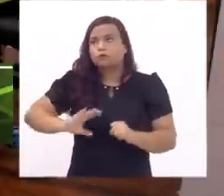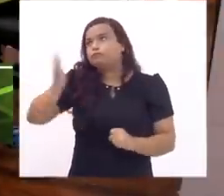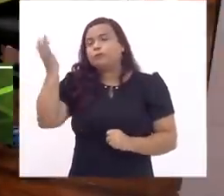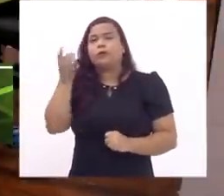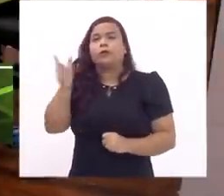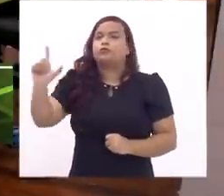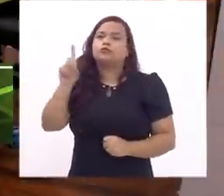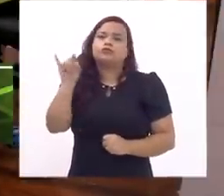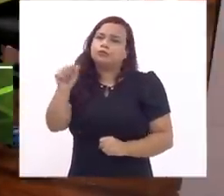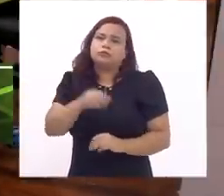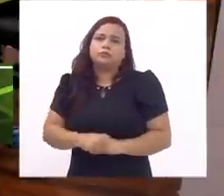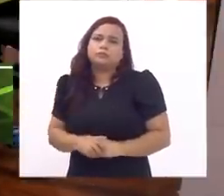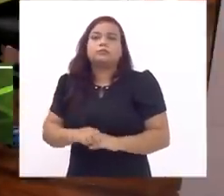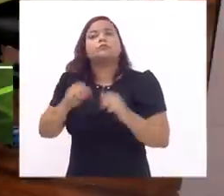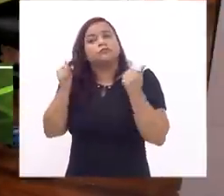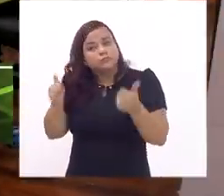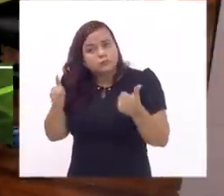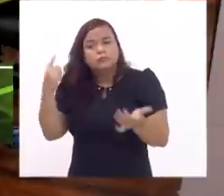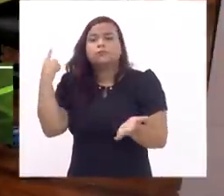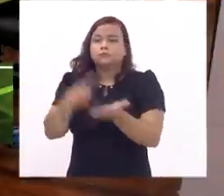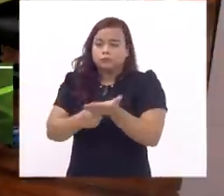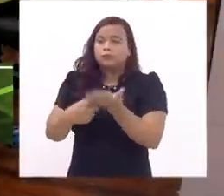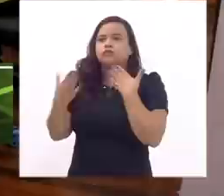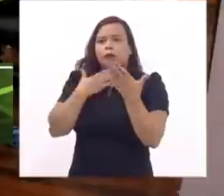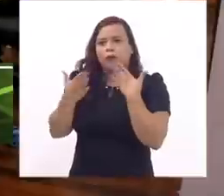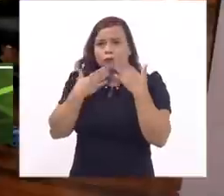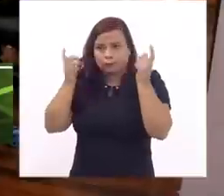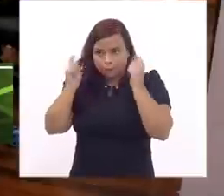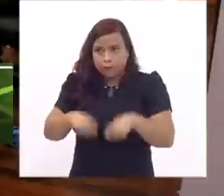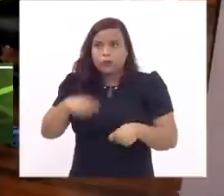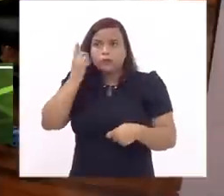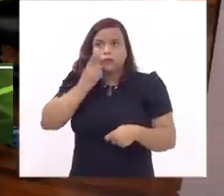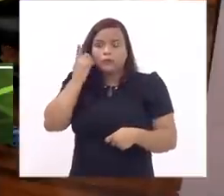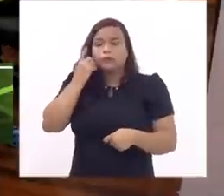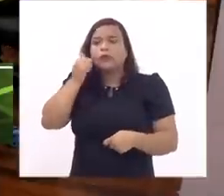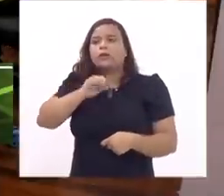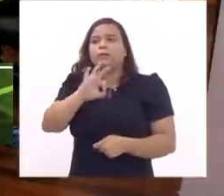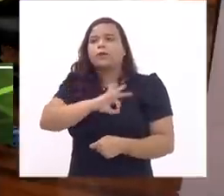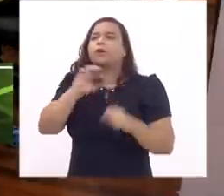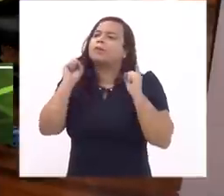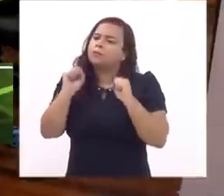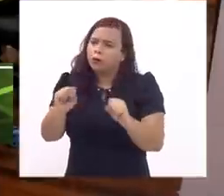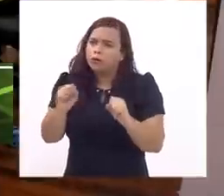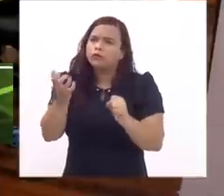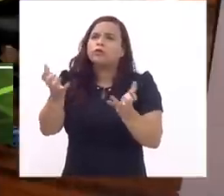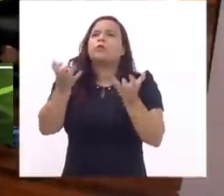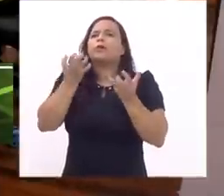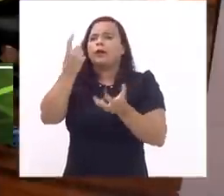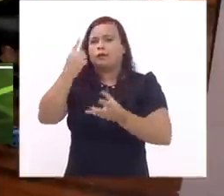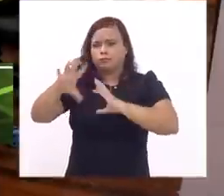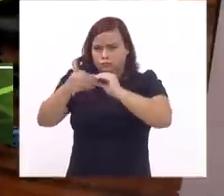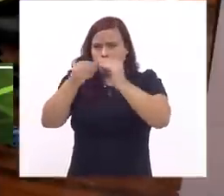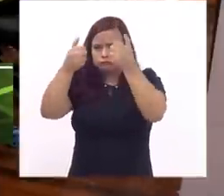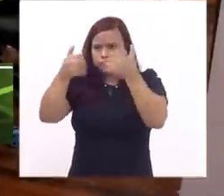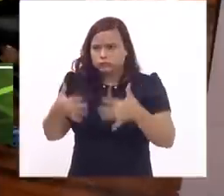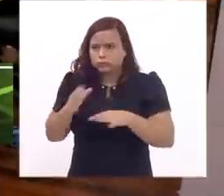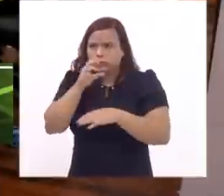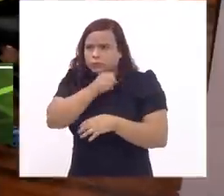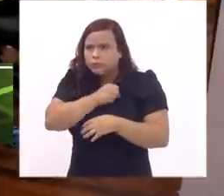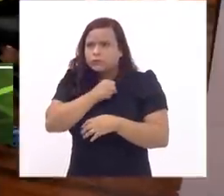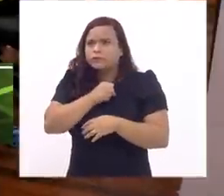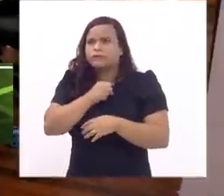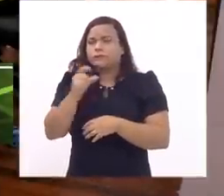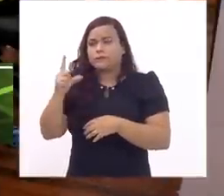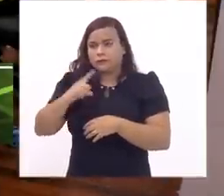vamos para o diálogo, Márcio. Pode ser assim, Flávio. Pode ser assim, deputada Marta. Pode. Só que é só fazer uma observação rapidinho. Assiste